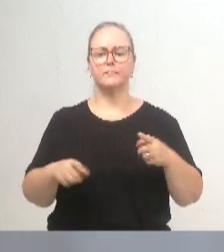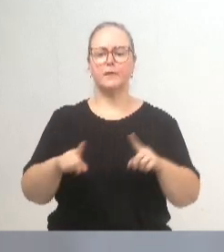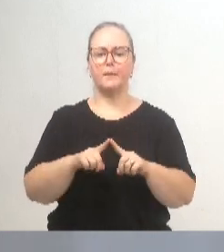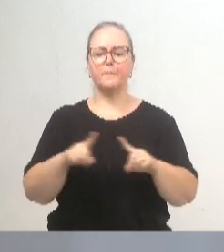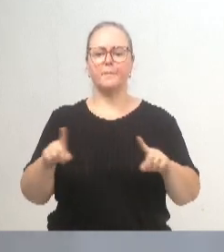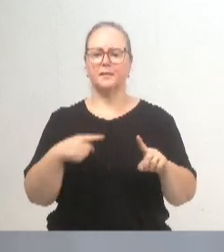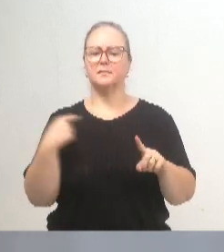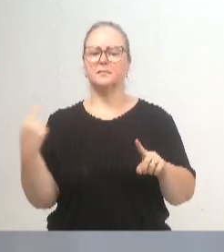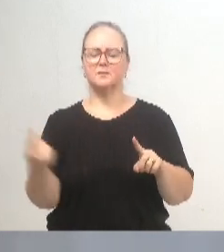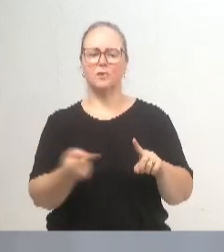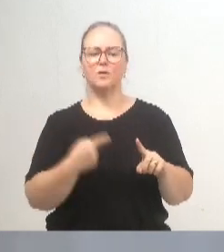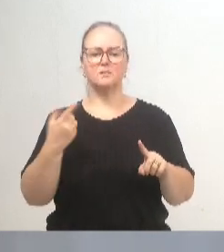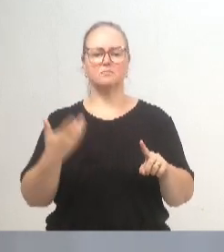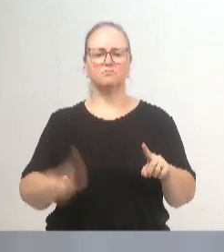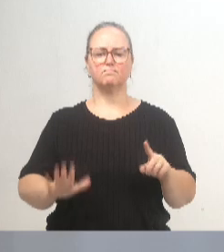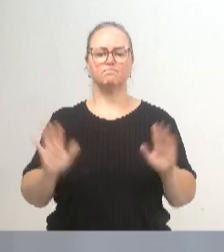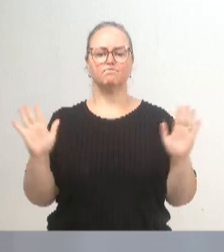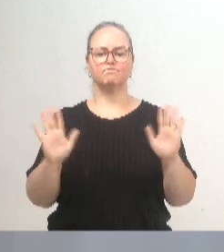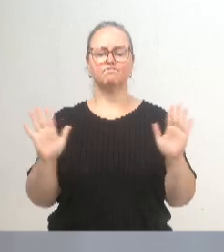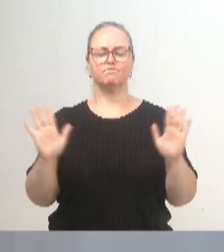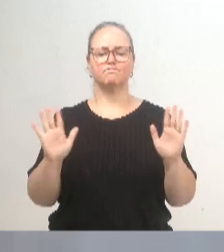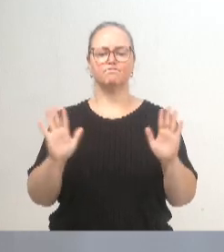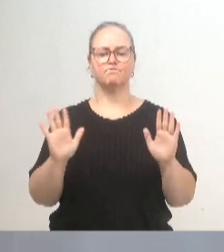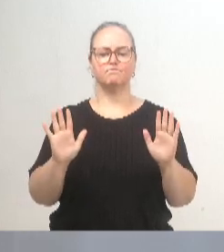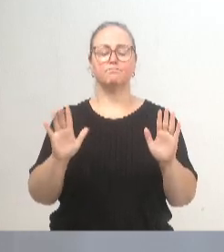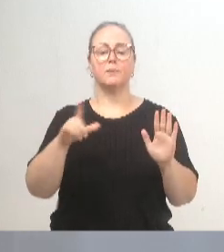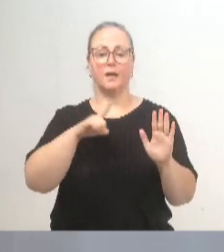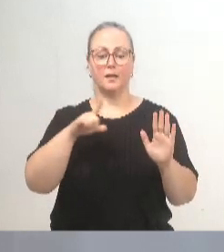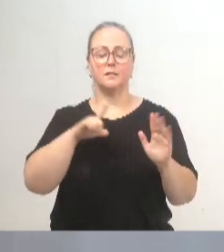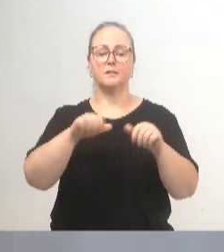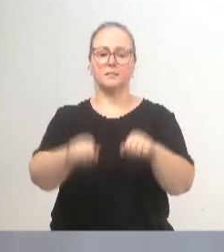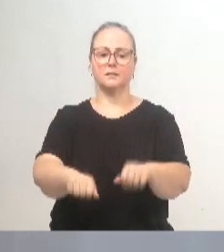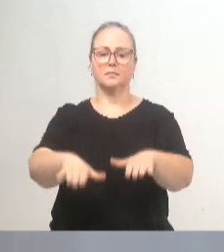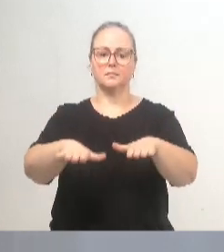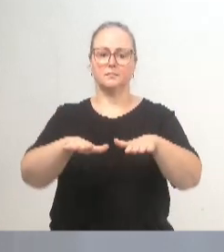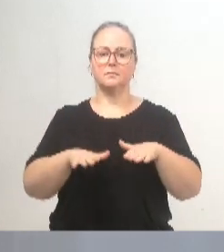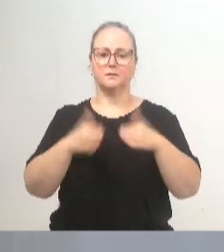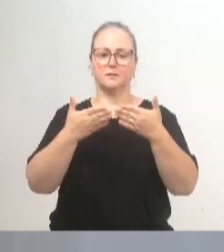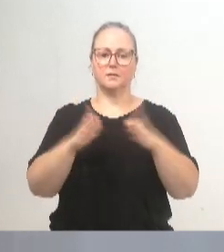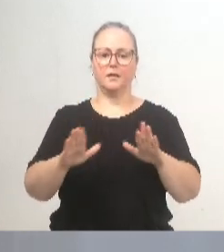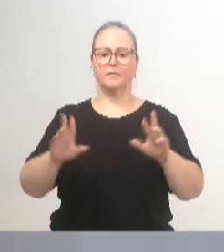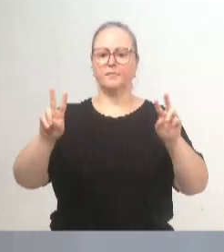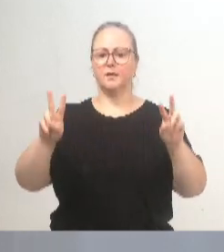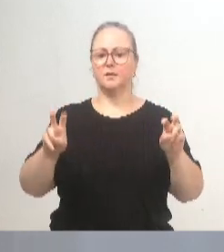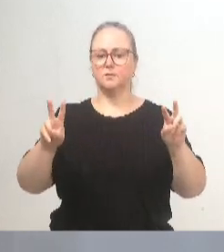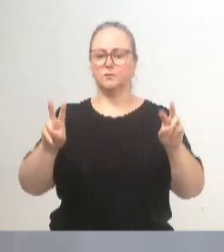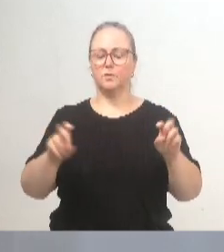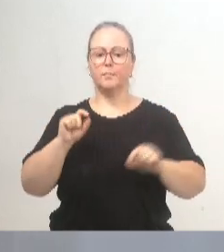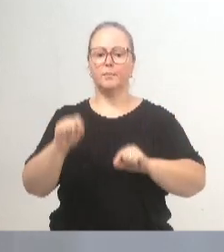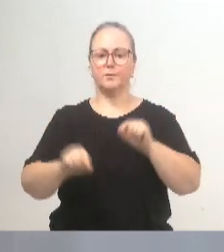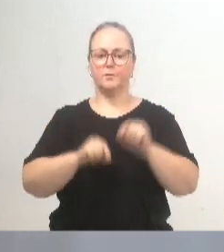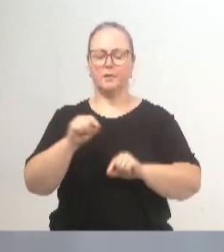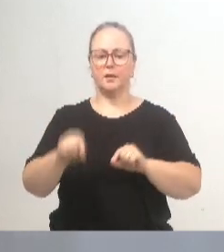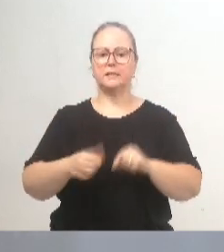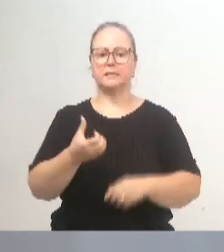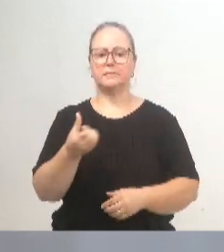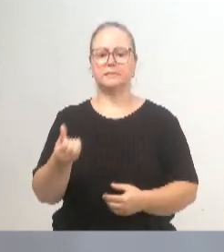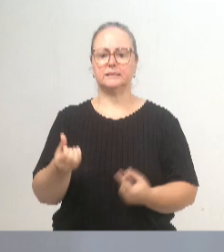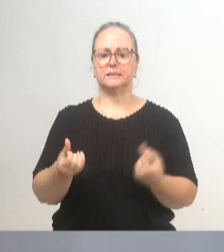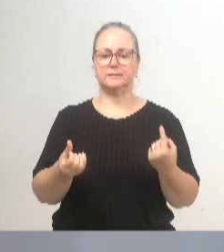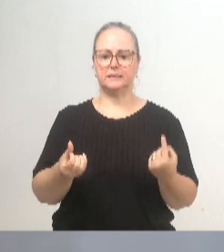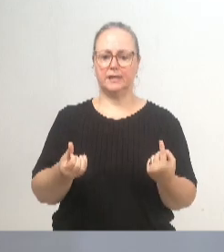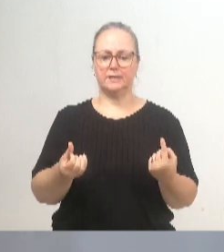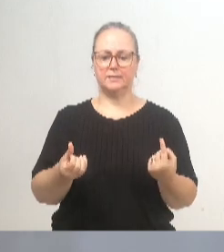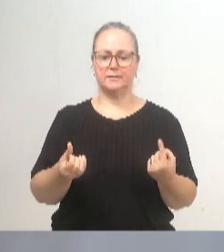quis trazer através de um processo da audiência pública que era em relação à escala 6x1. A maioria